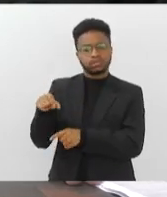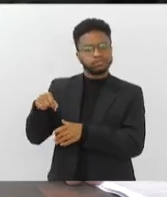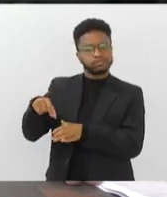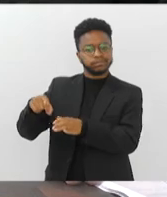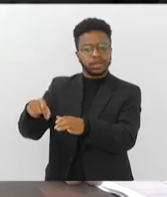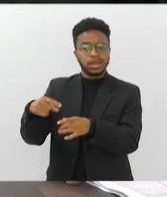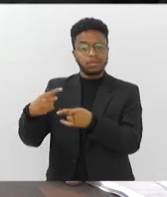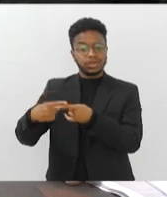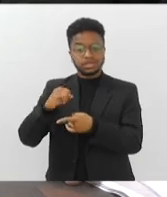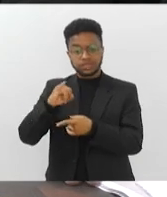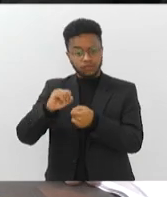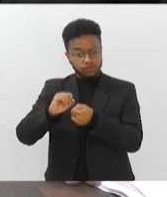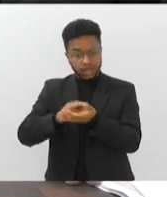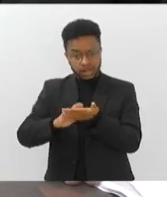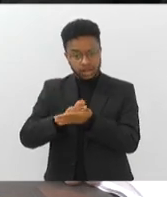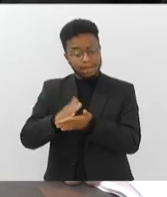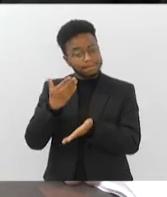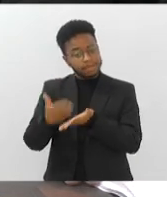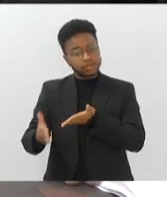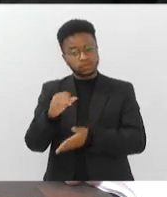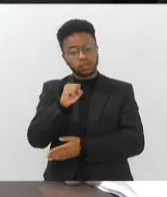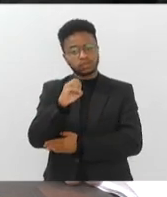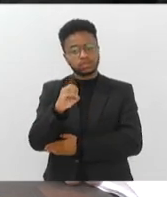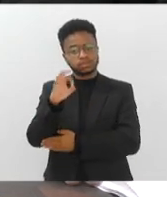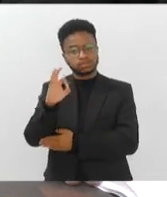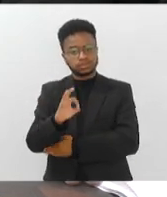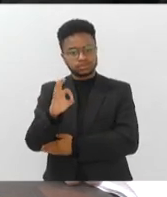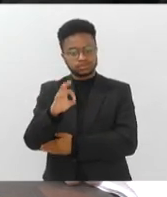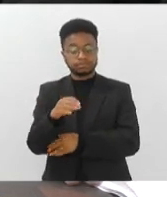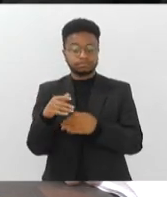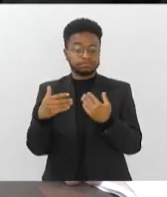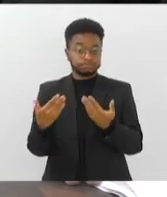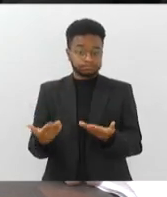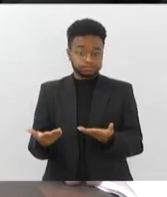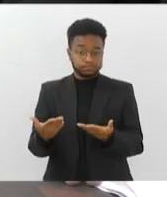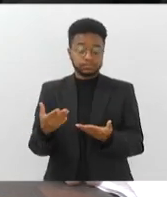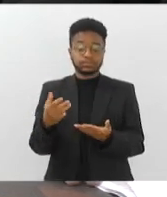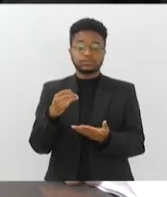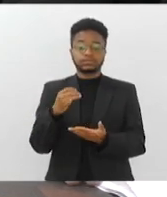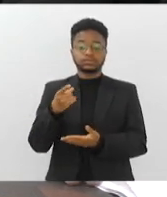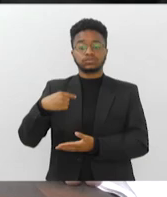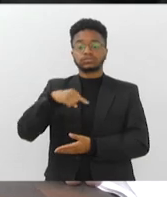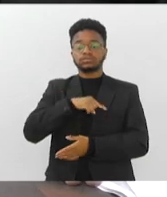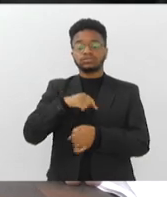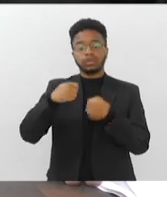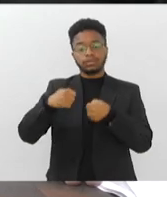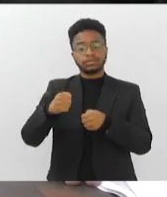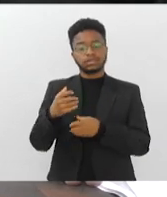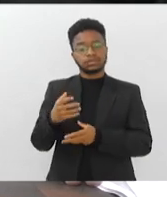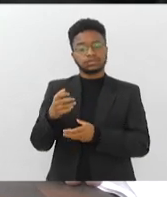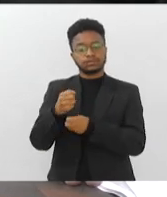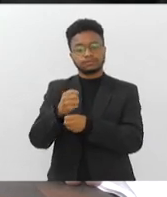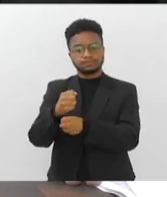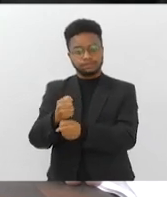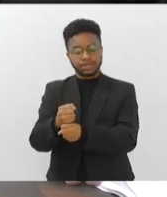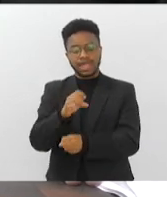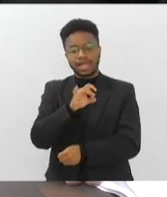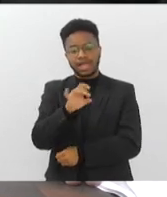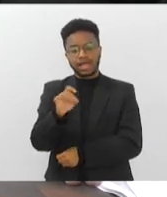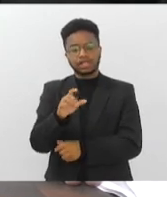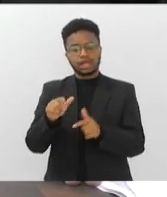se perde 80% do que é plantado. Então, você calcular efetivamente cada